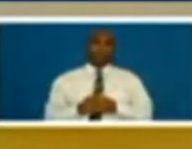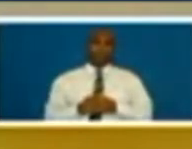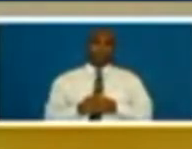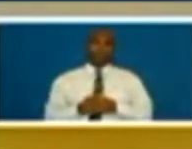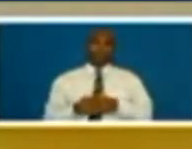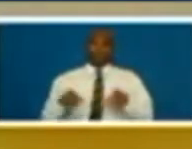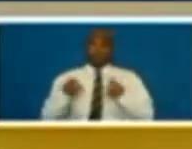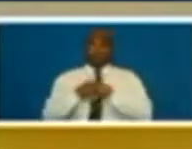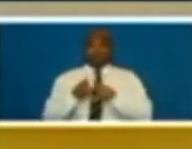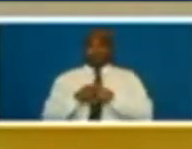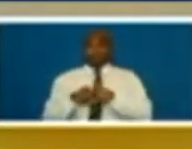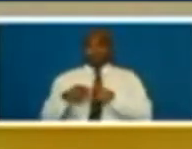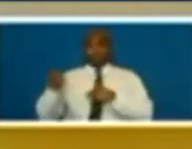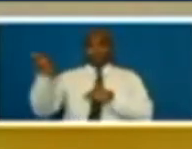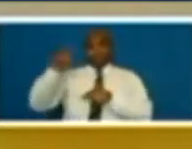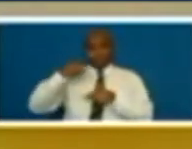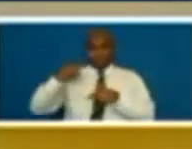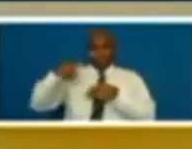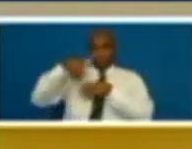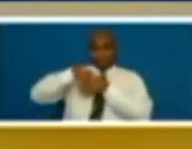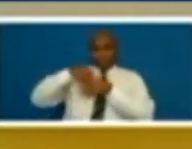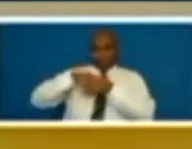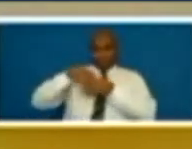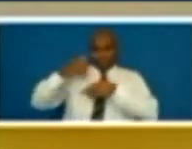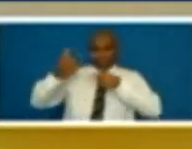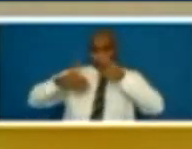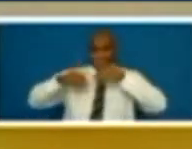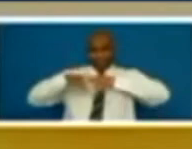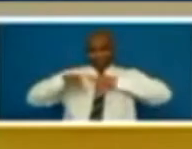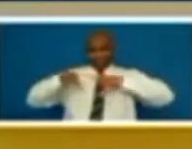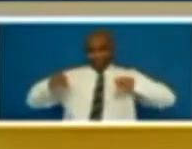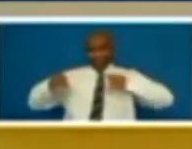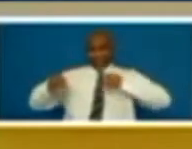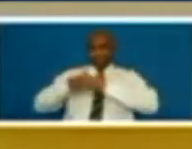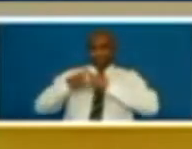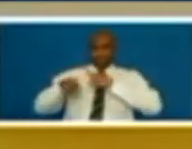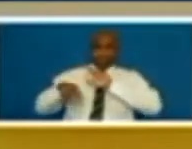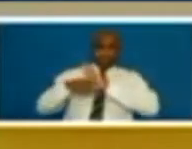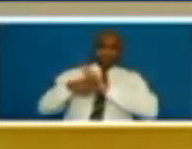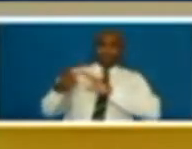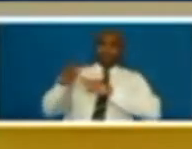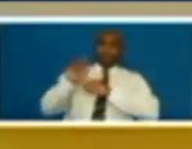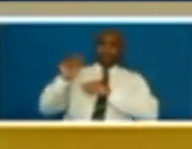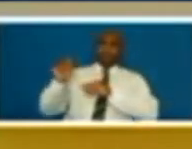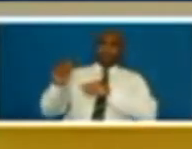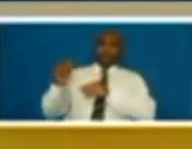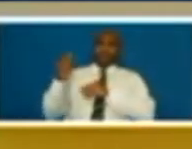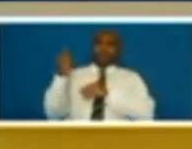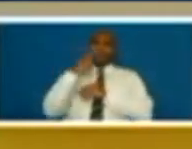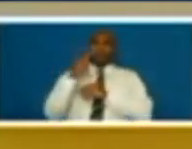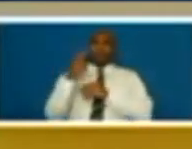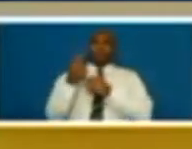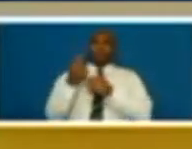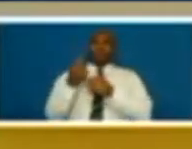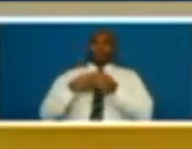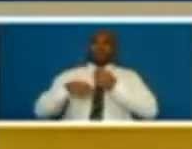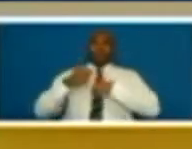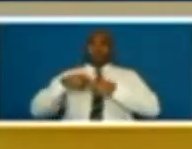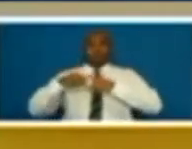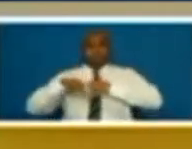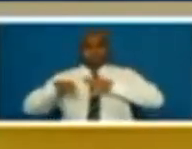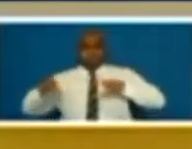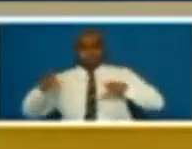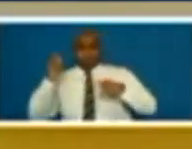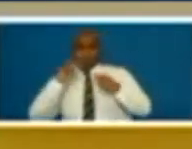eliminar mente declarar à revelia e no mérito pela regularidade das contas referidas referentes ao termo de convênio dia cinco